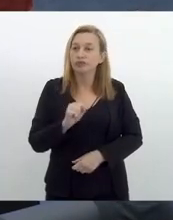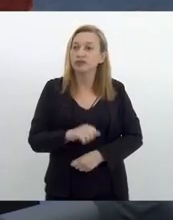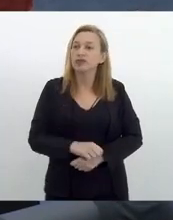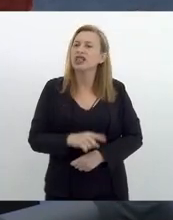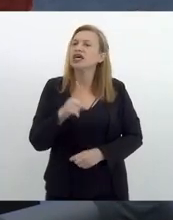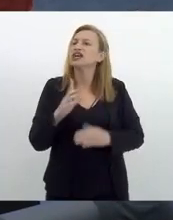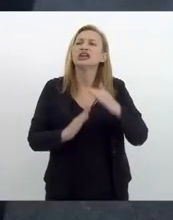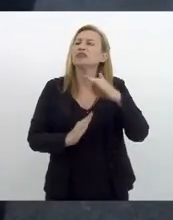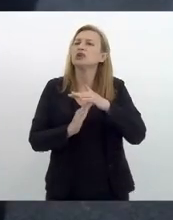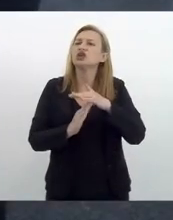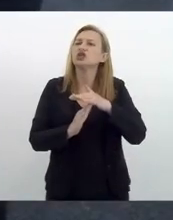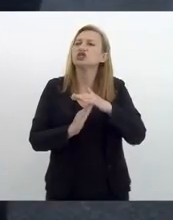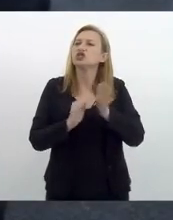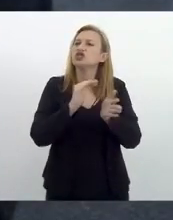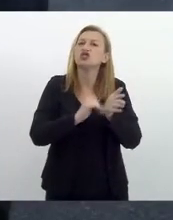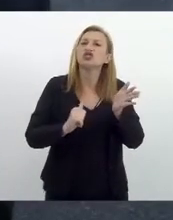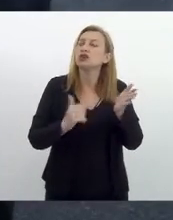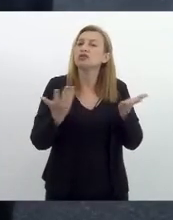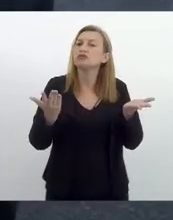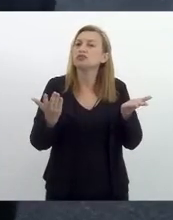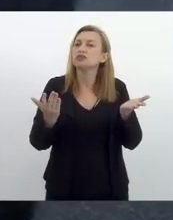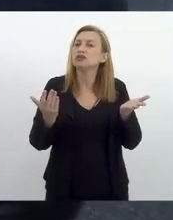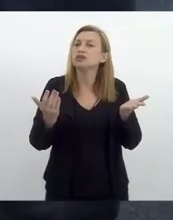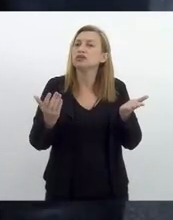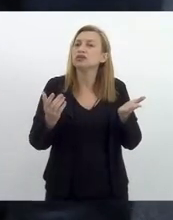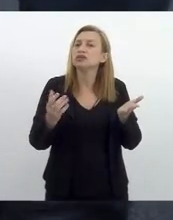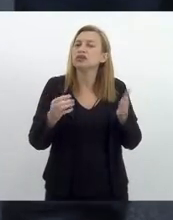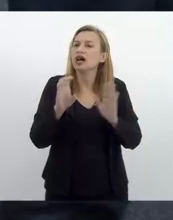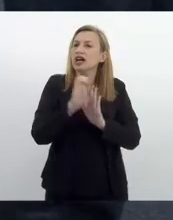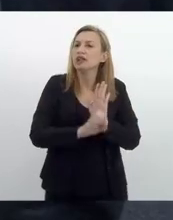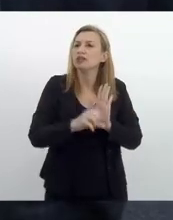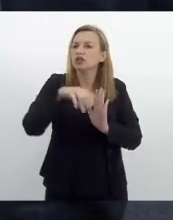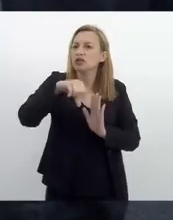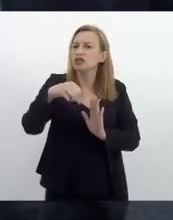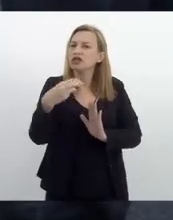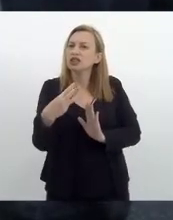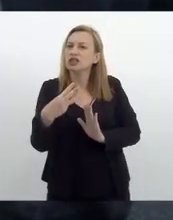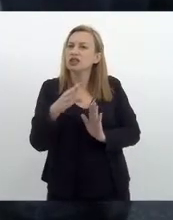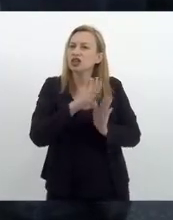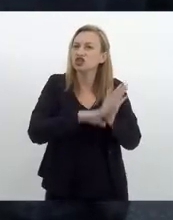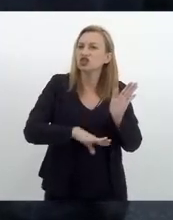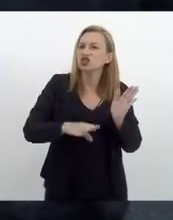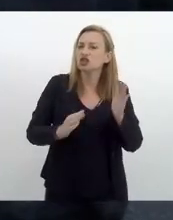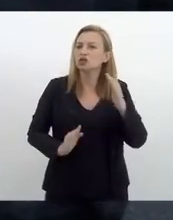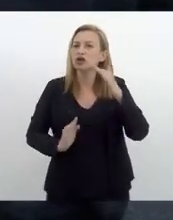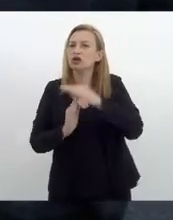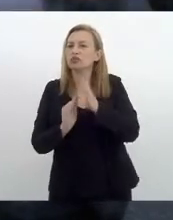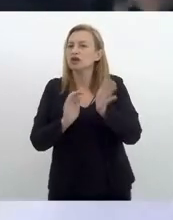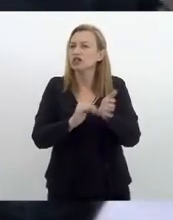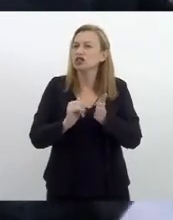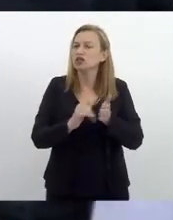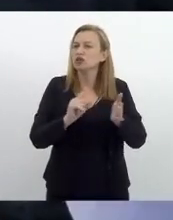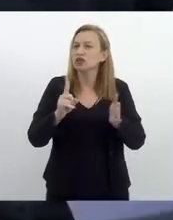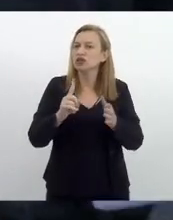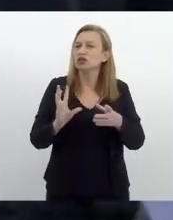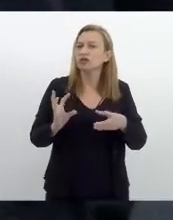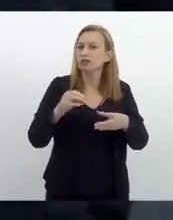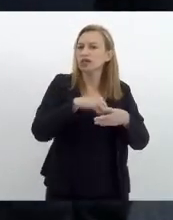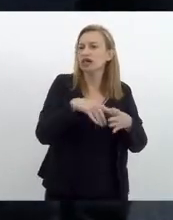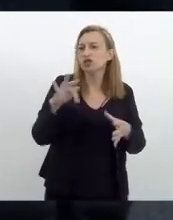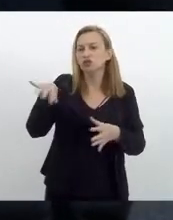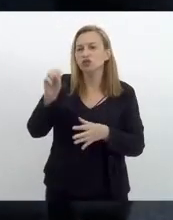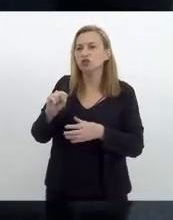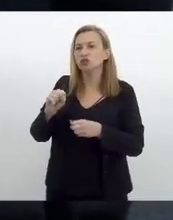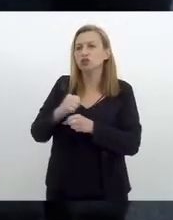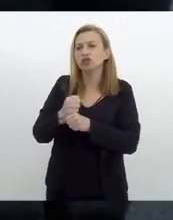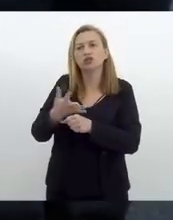e esse retirando que a emenda 93 que retira do limite as despesas que não foram aplicadas nos fundos nos